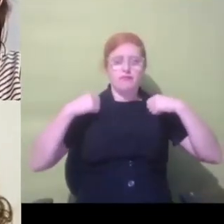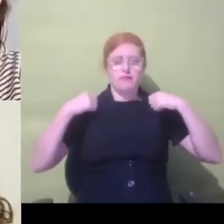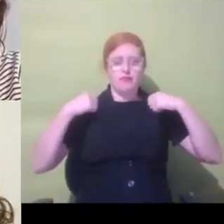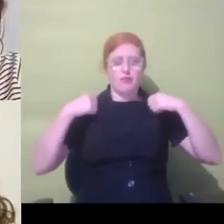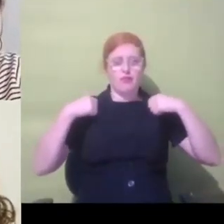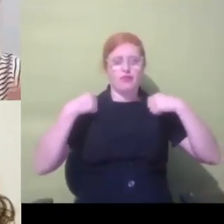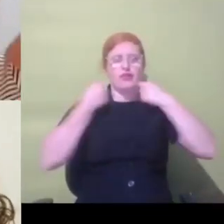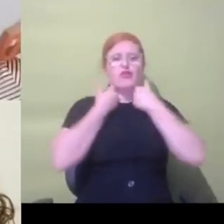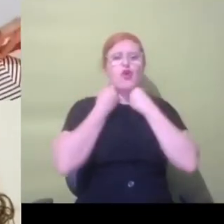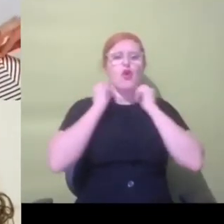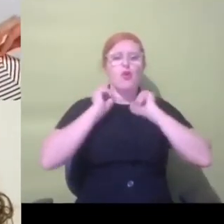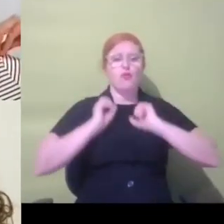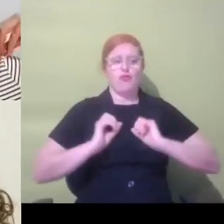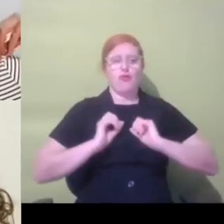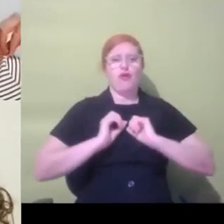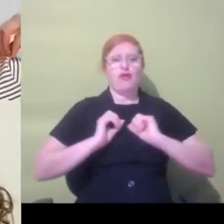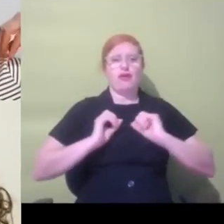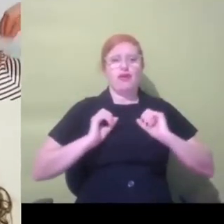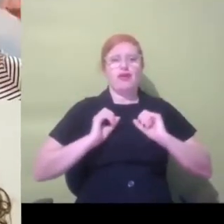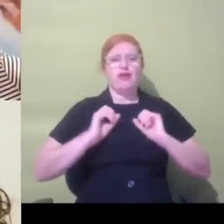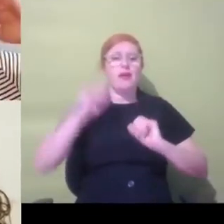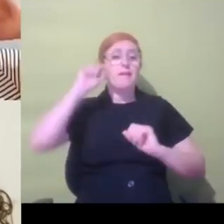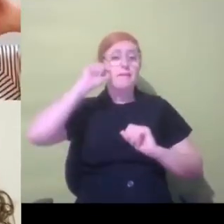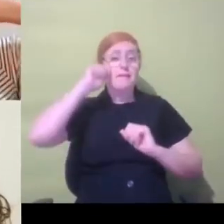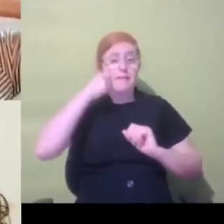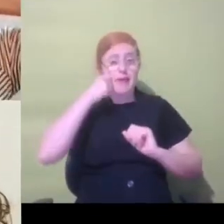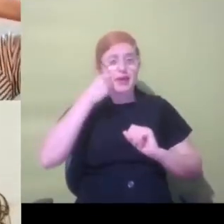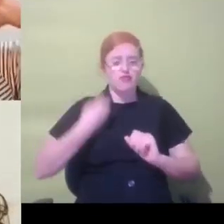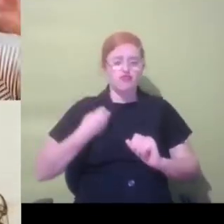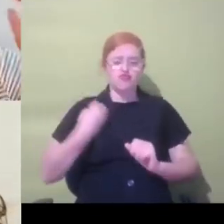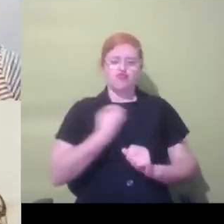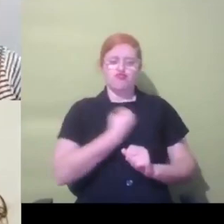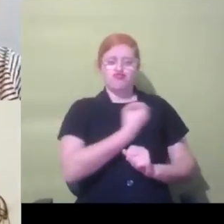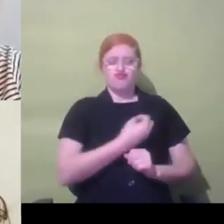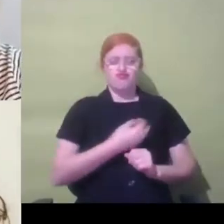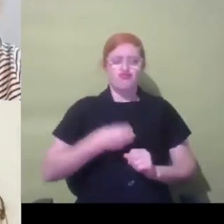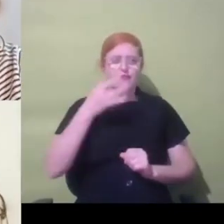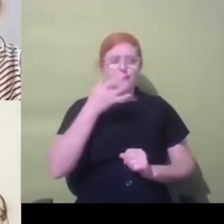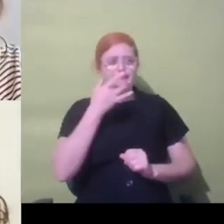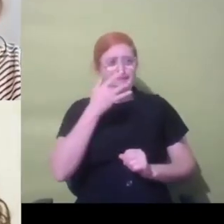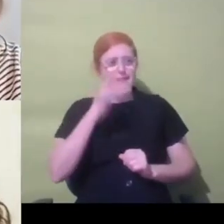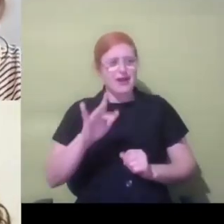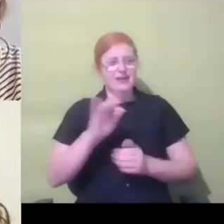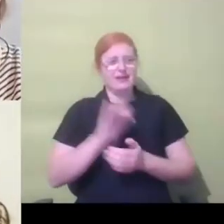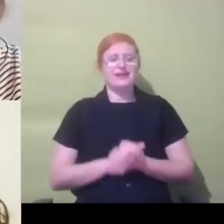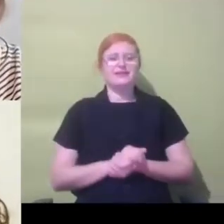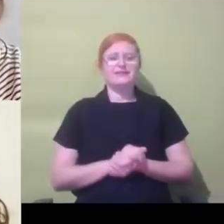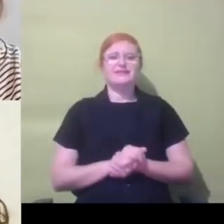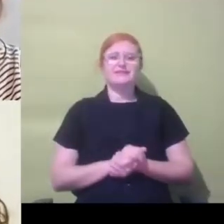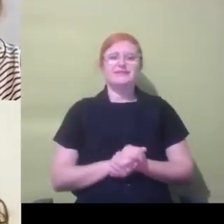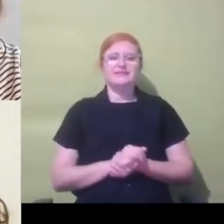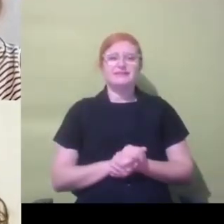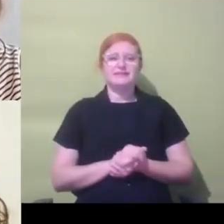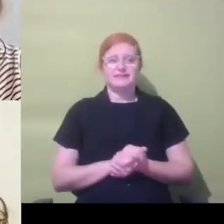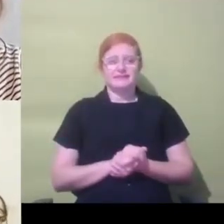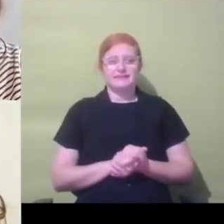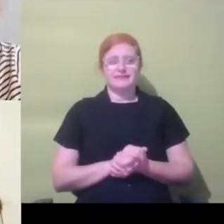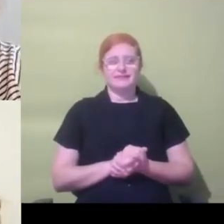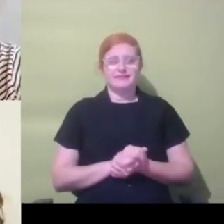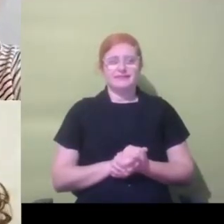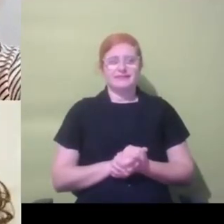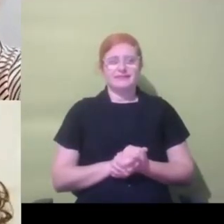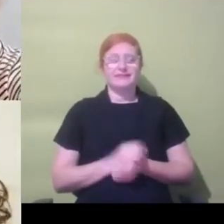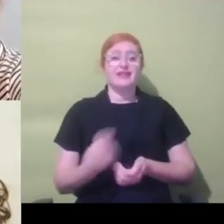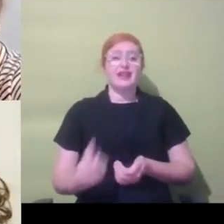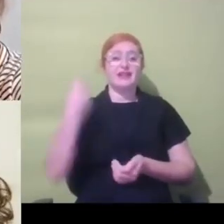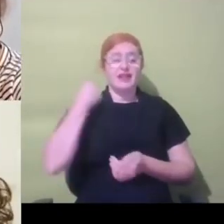angolinha, ela é preta com bolas brancas, ela não tem manga, a minha blusa, e atrás